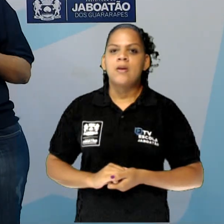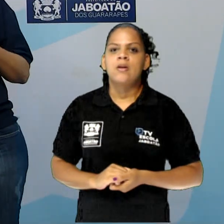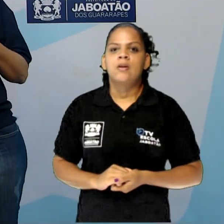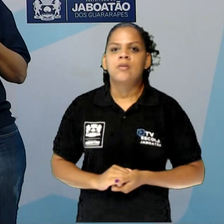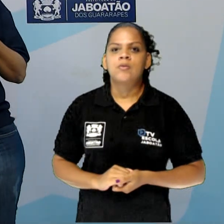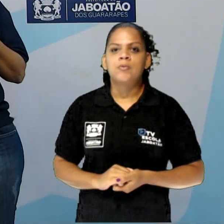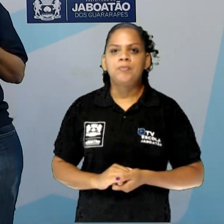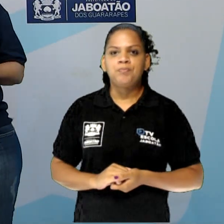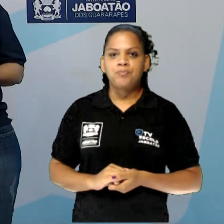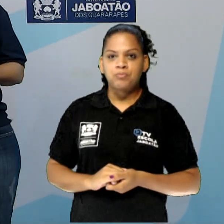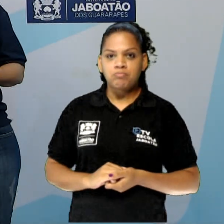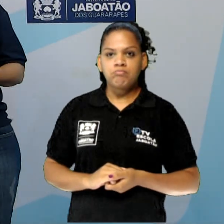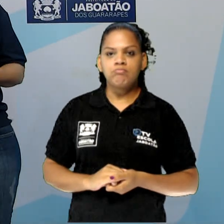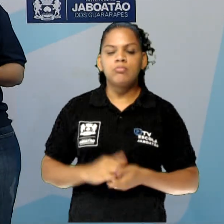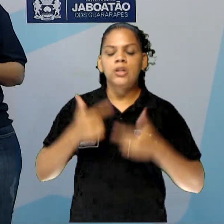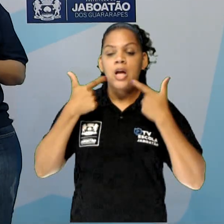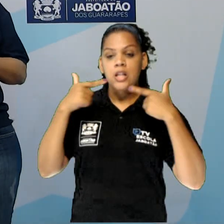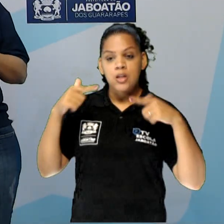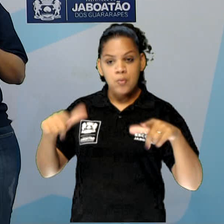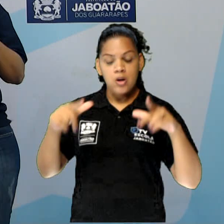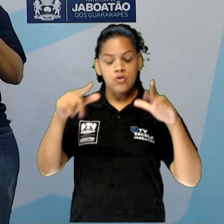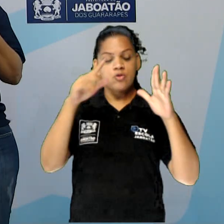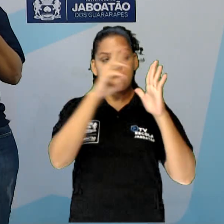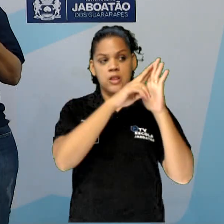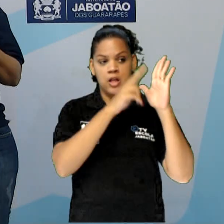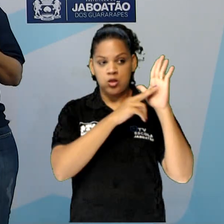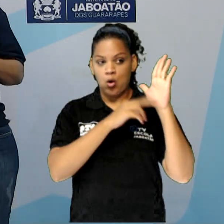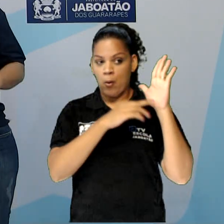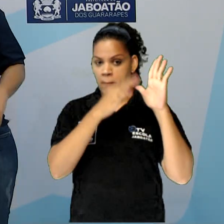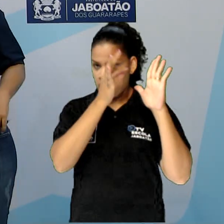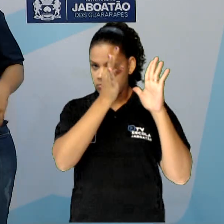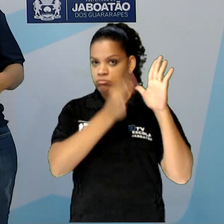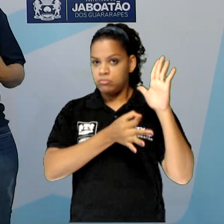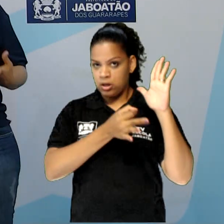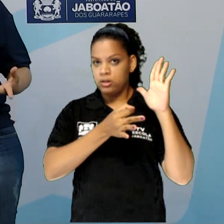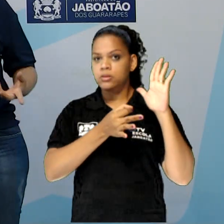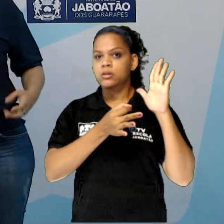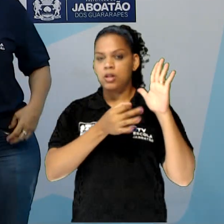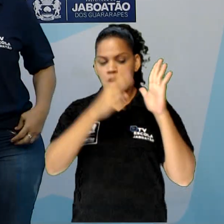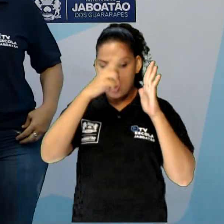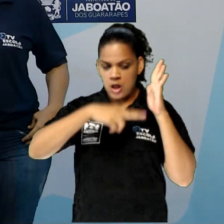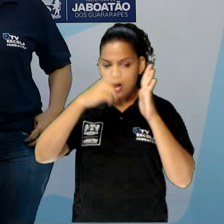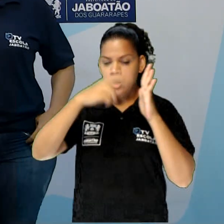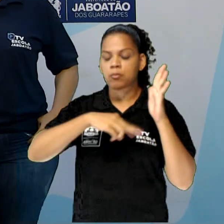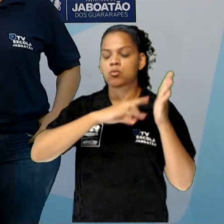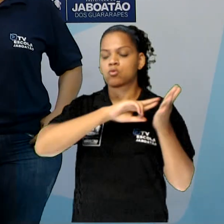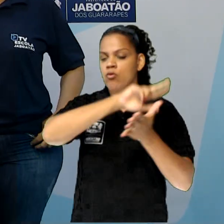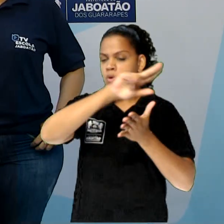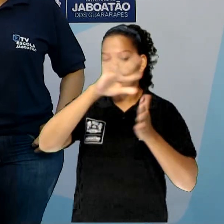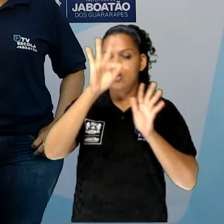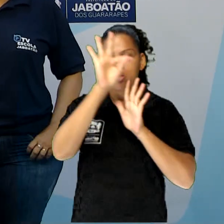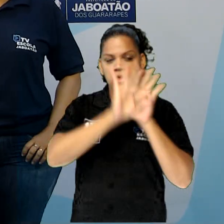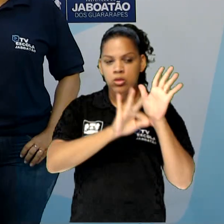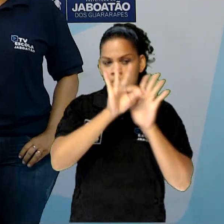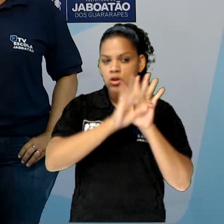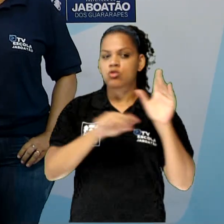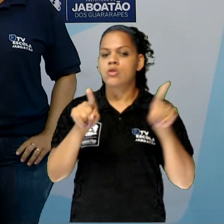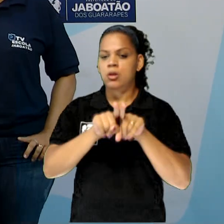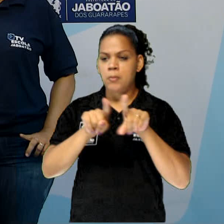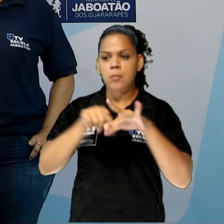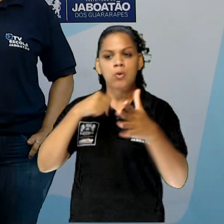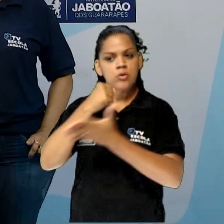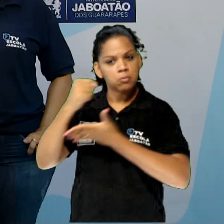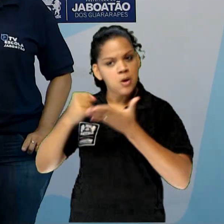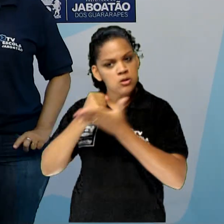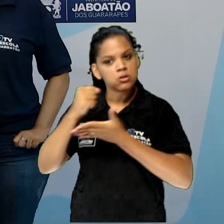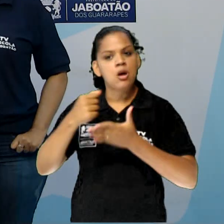a linguagem da norma padrão, tá certo? E o mundo da tecnologia, lemos vários textos que podem ser texto base para a